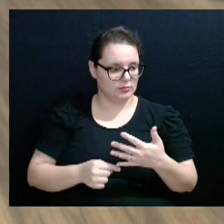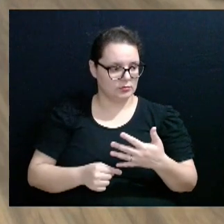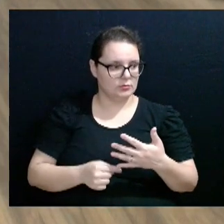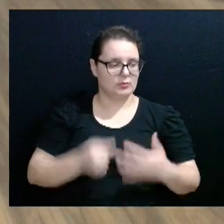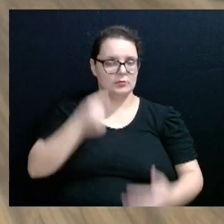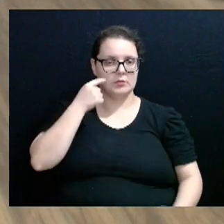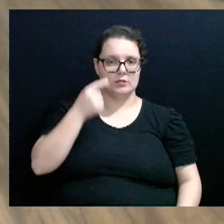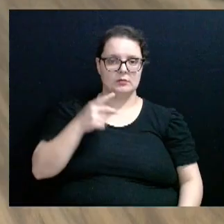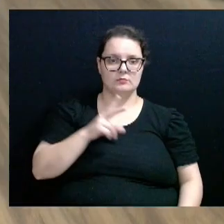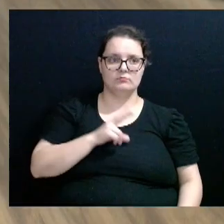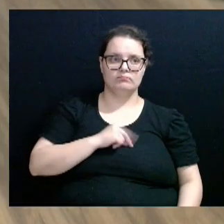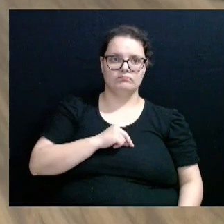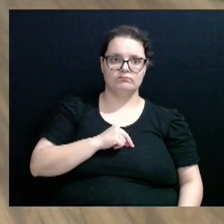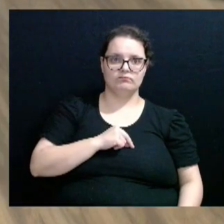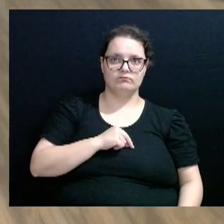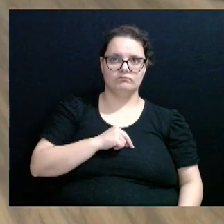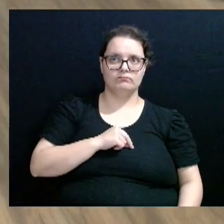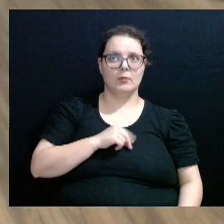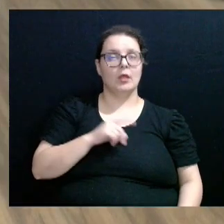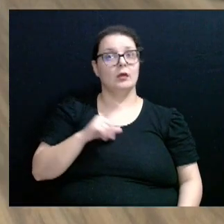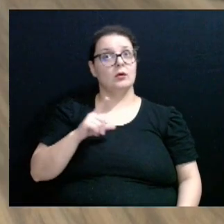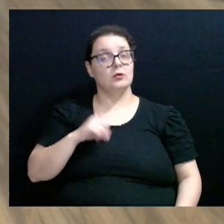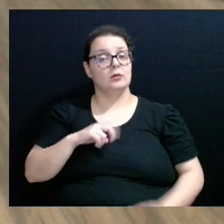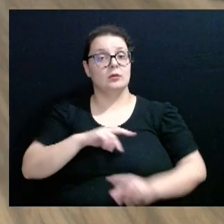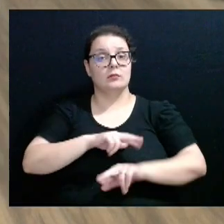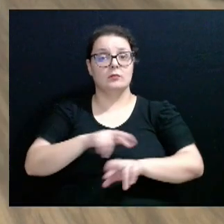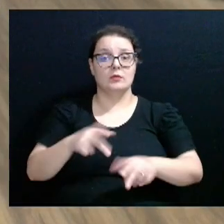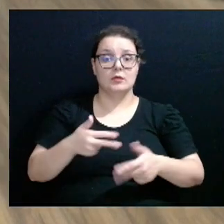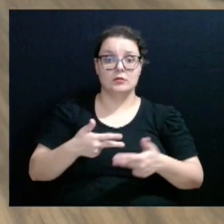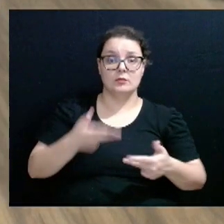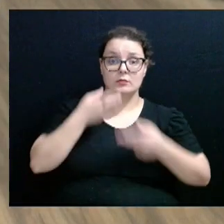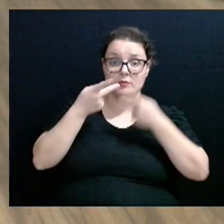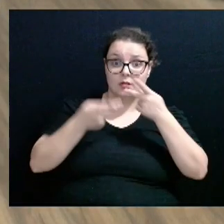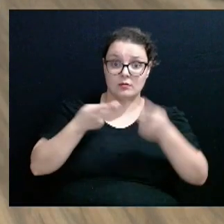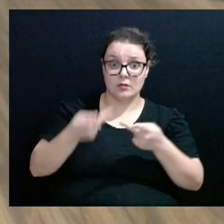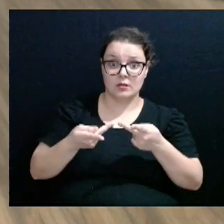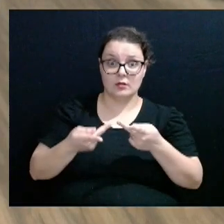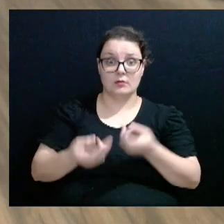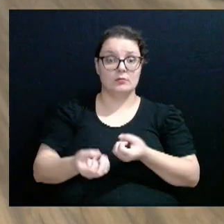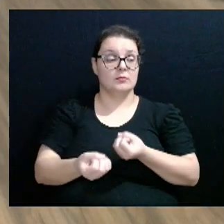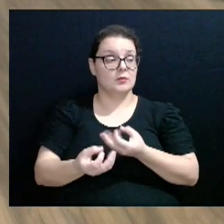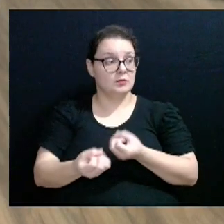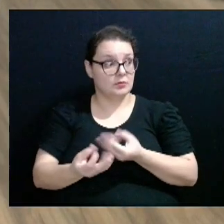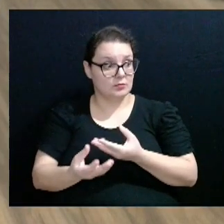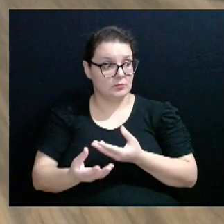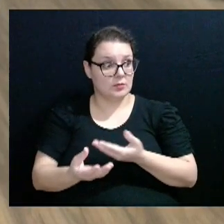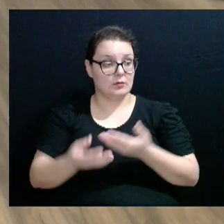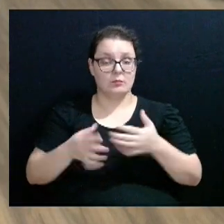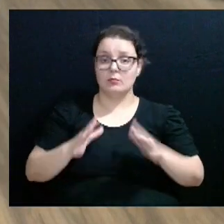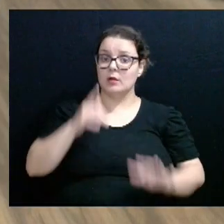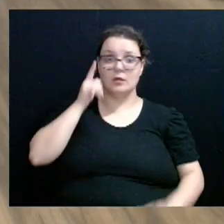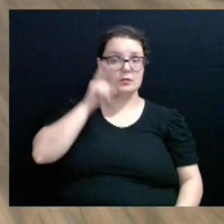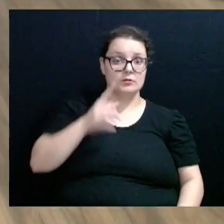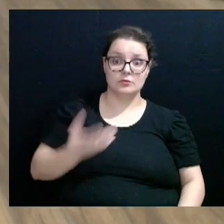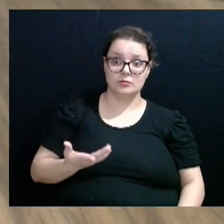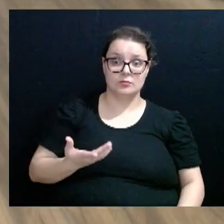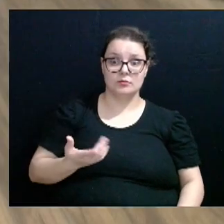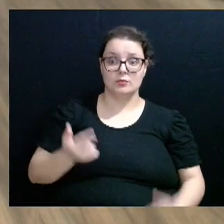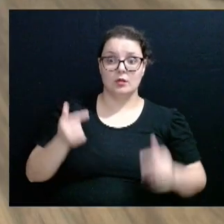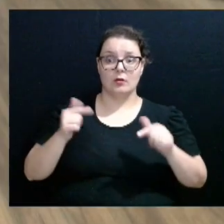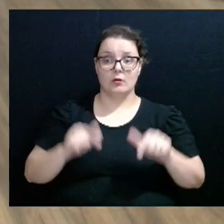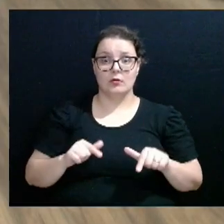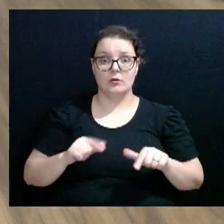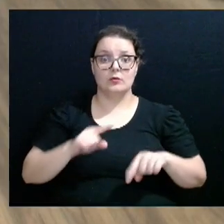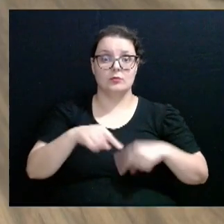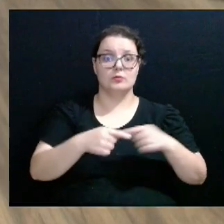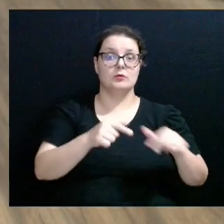eu tenho muita coisa para falar, para informar, mas eu não consigo um espaço nos outros veículos, então eu